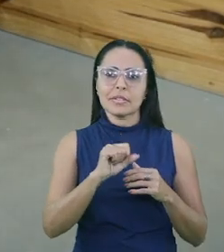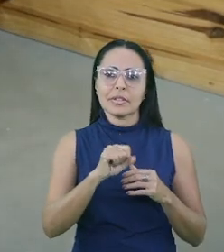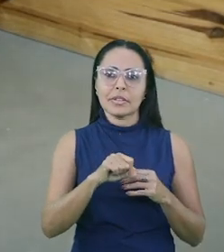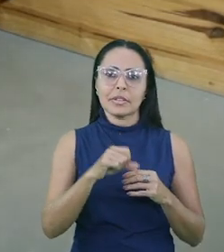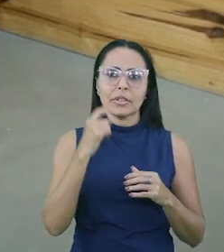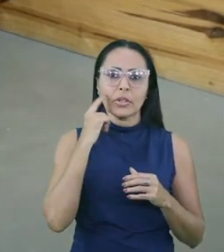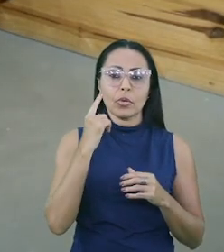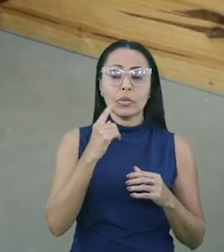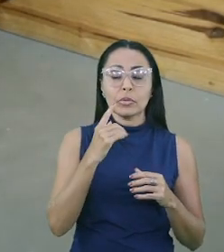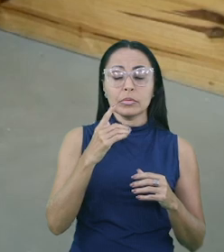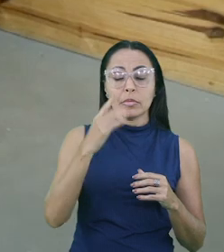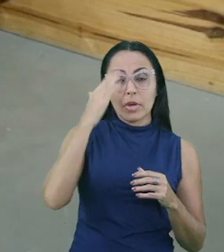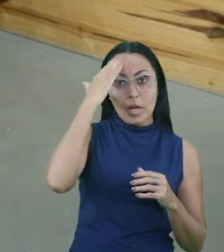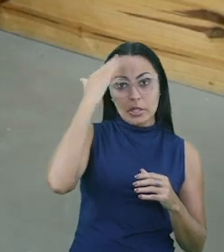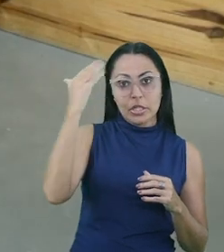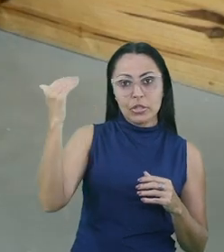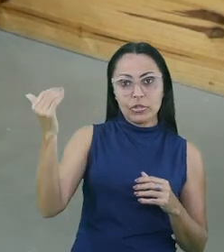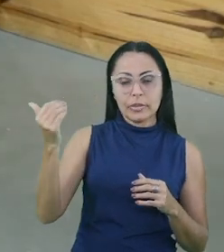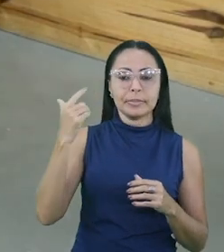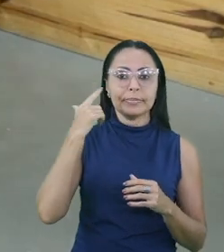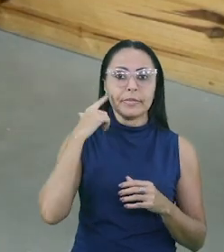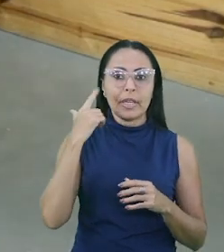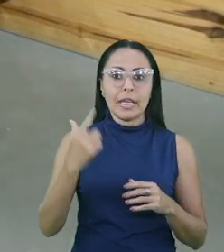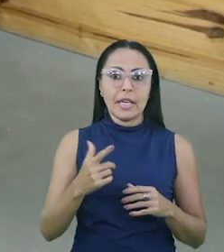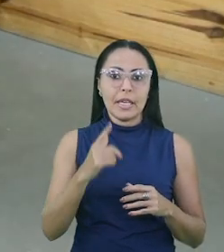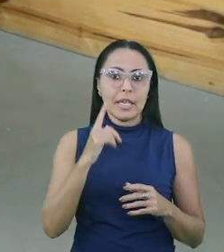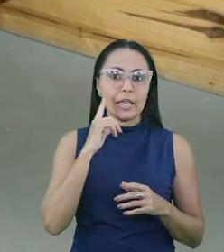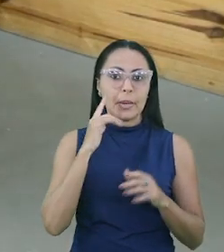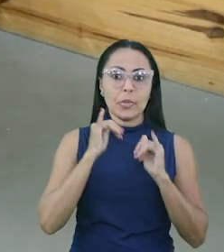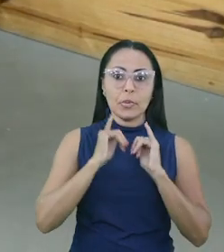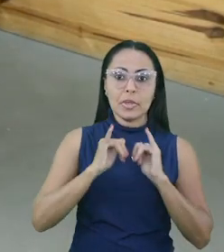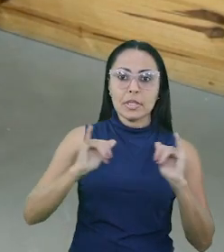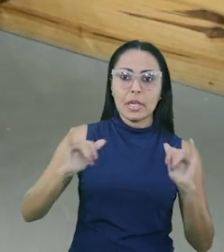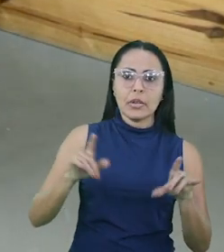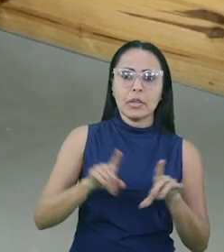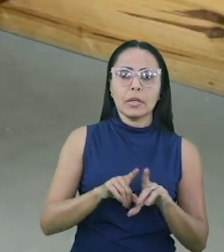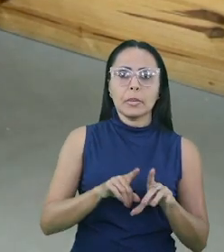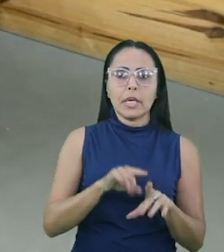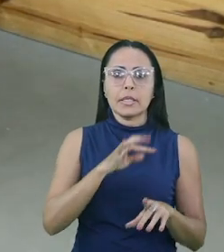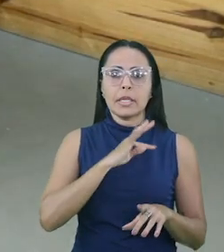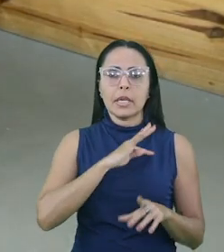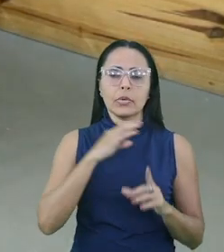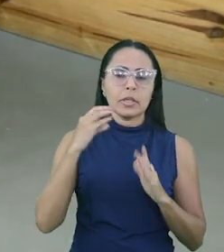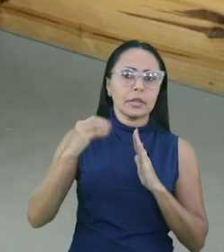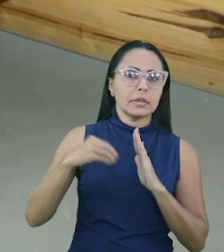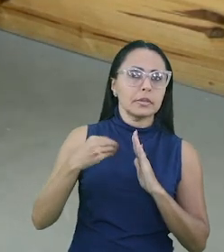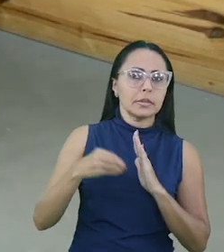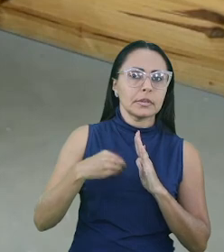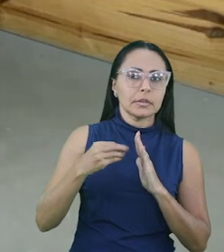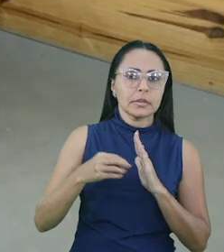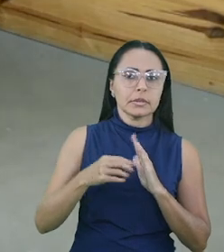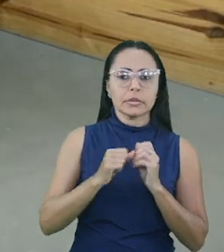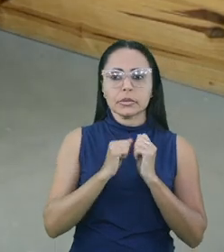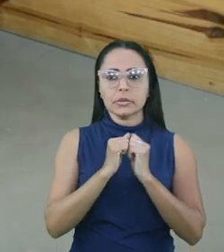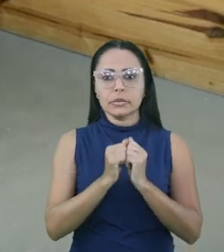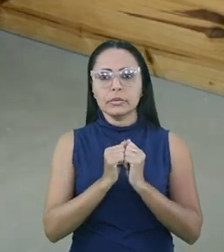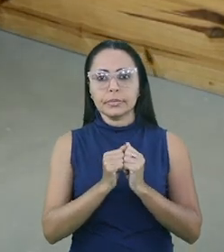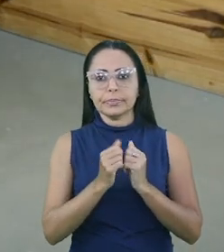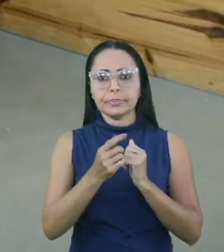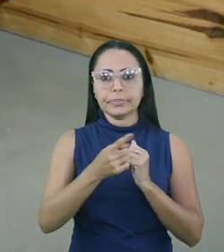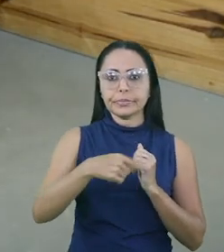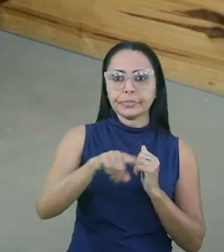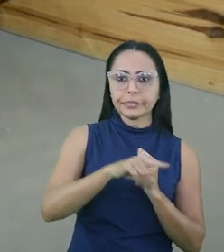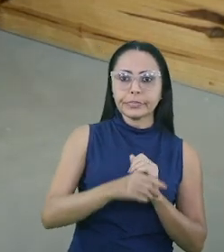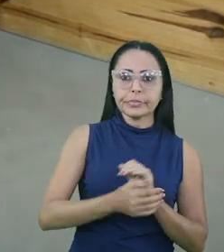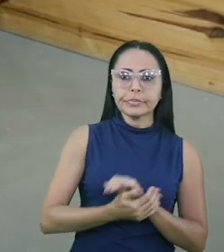enquanto artista, né? Diego, ele é publicitário, mas ele também é técnico em design gráfico, assim como vocês, né? Ele